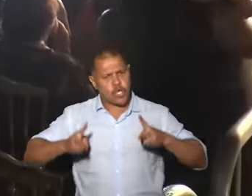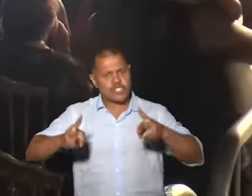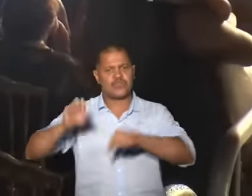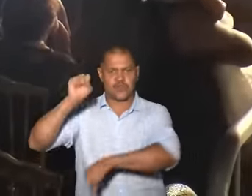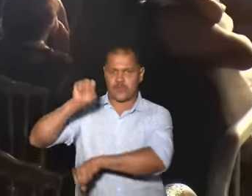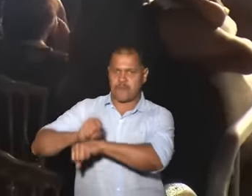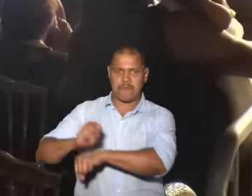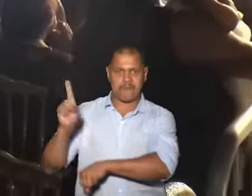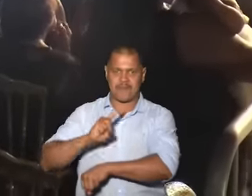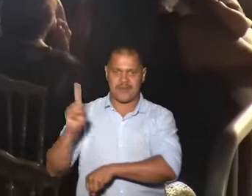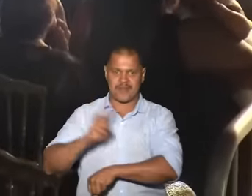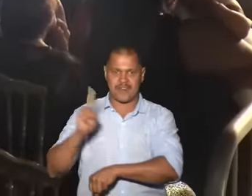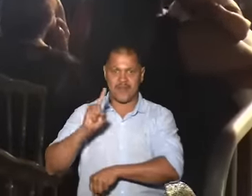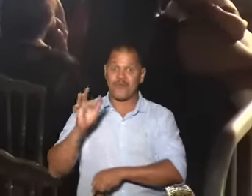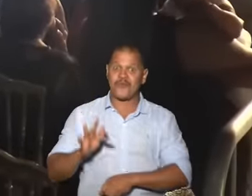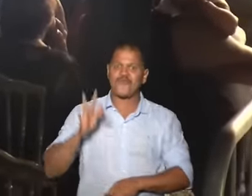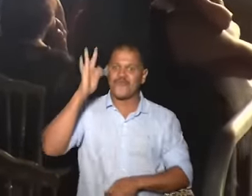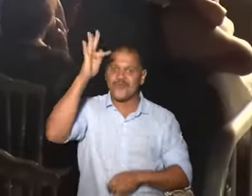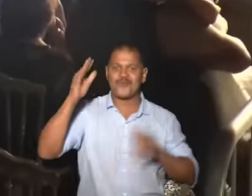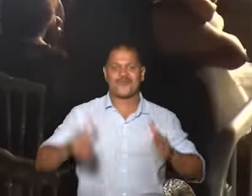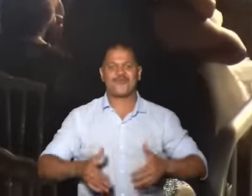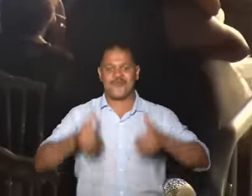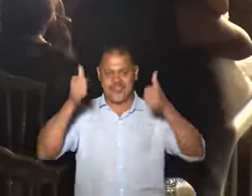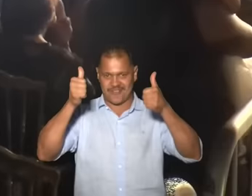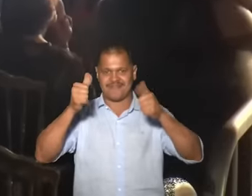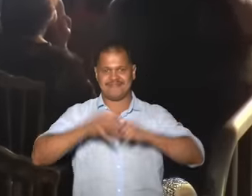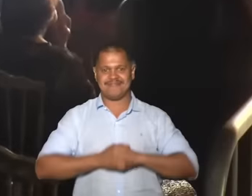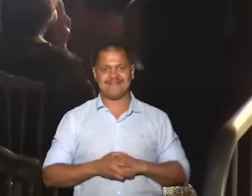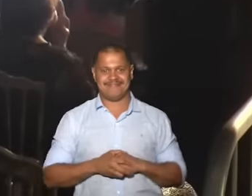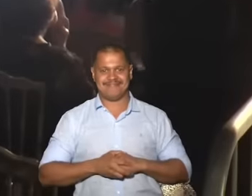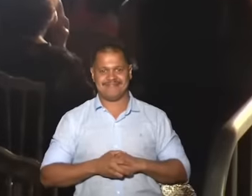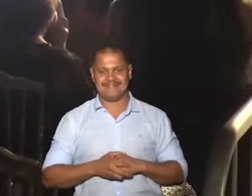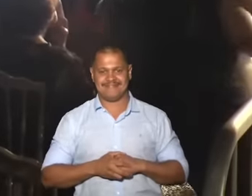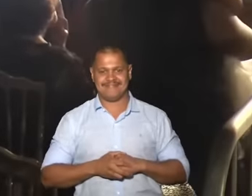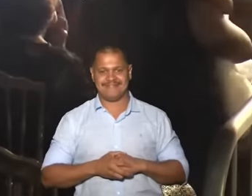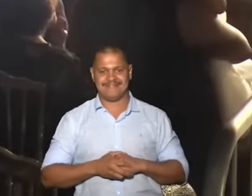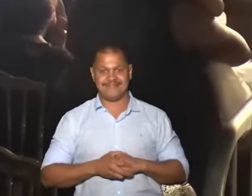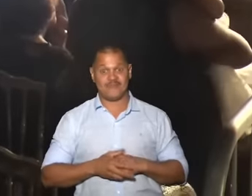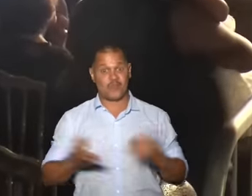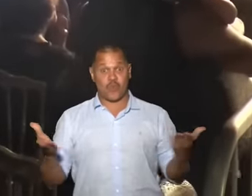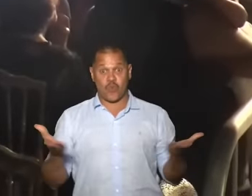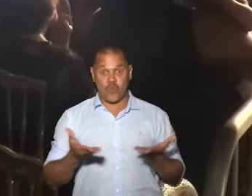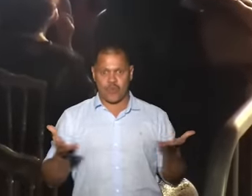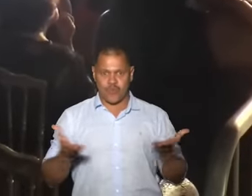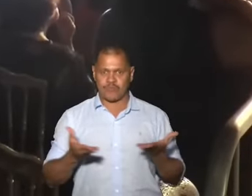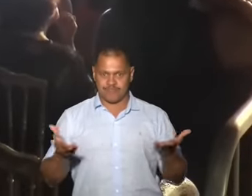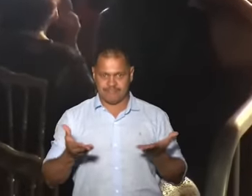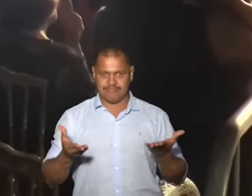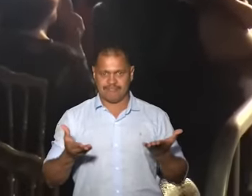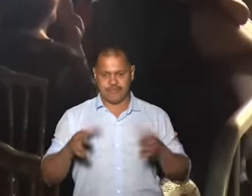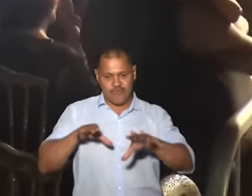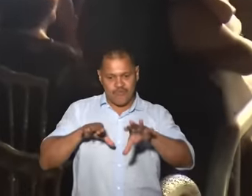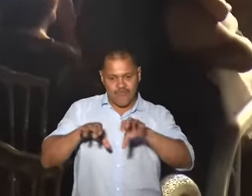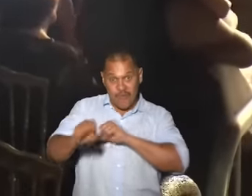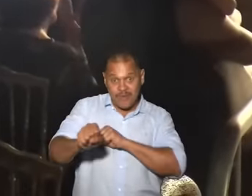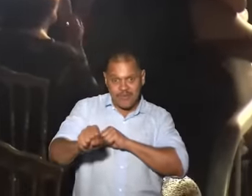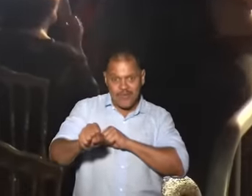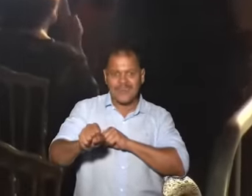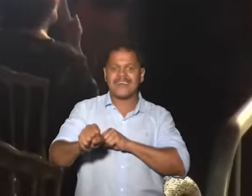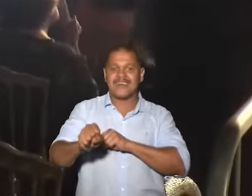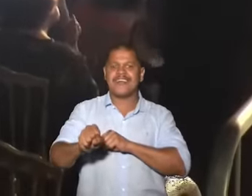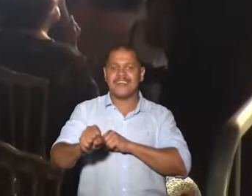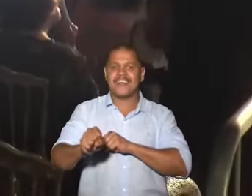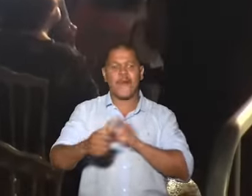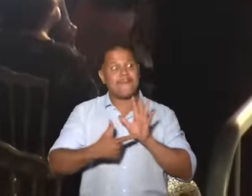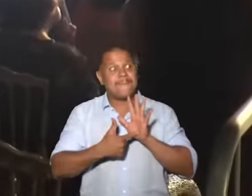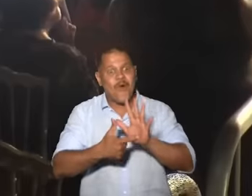chama da esperança em um futuro melhor e em novos tempos. Nesta cerimônia de colação de grau, torna-se visível